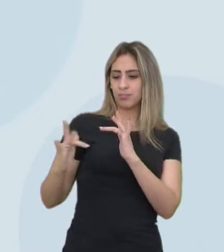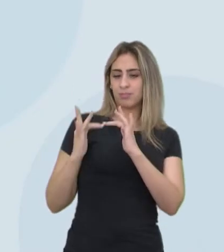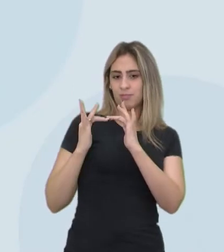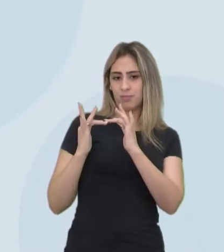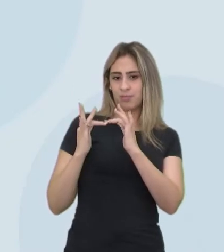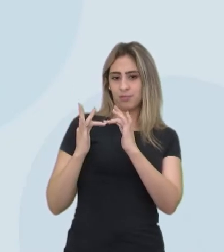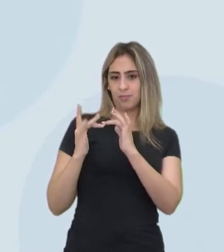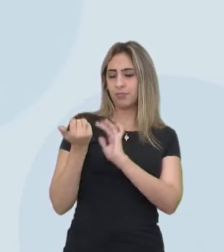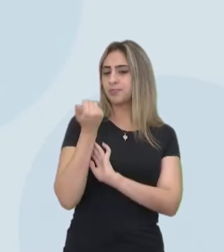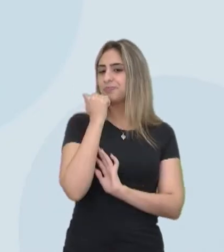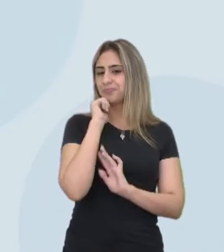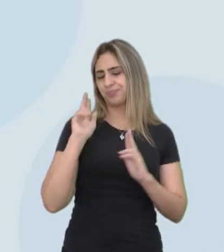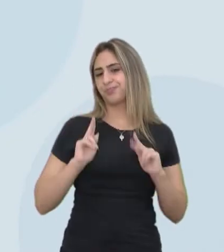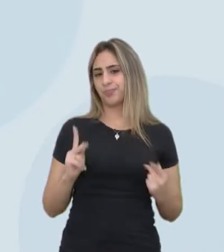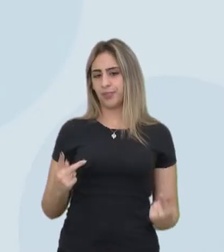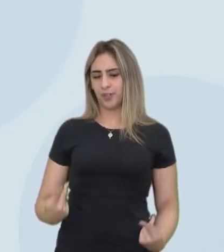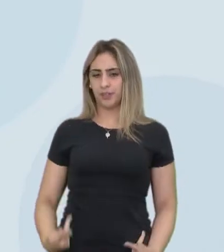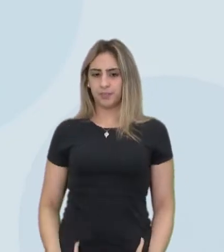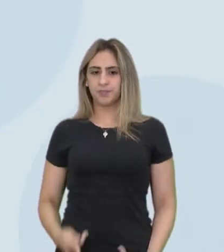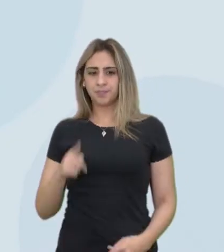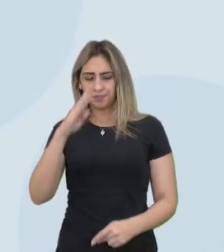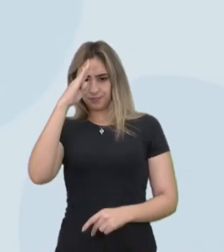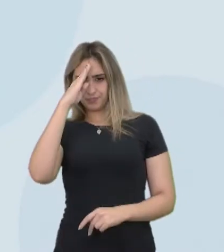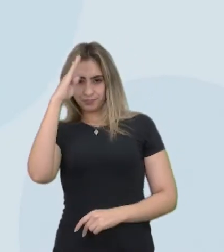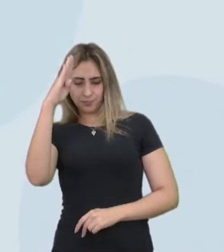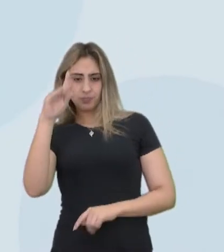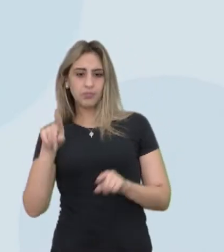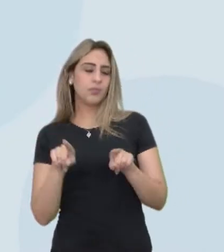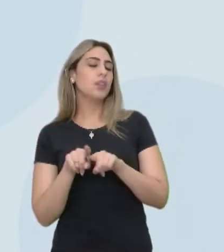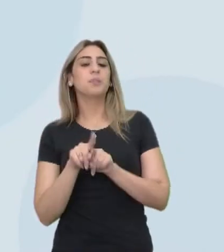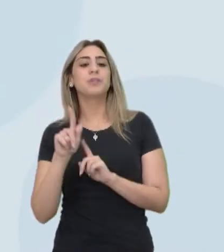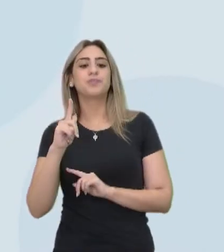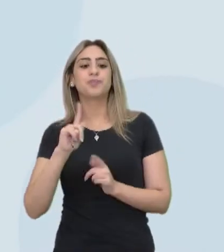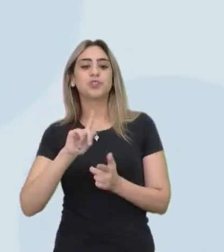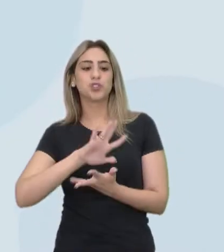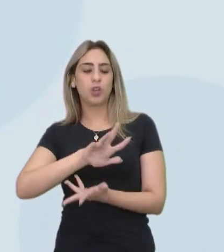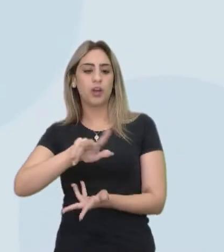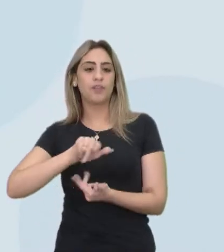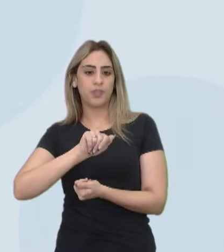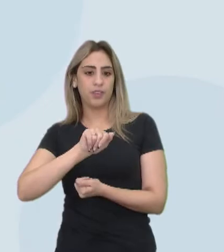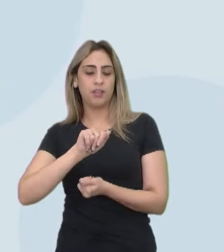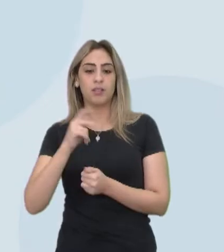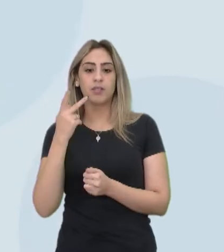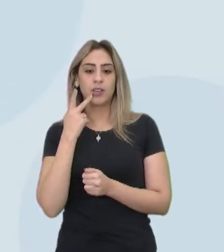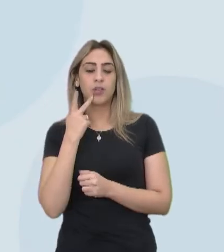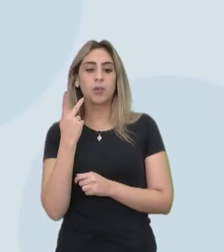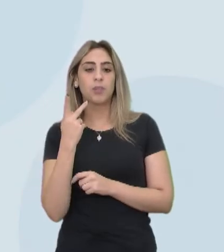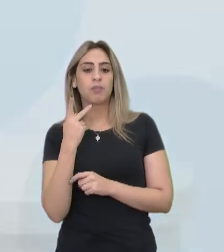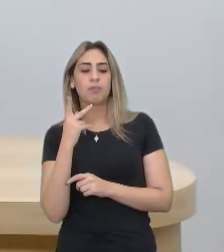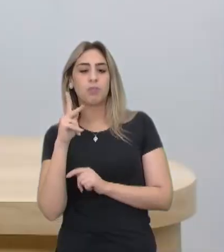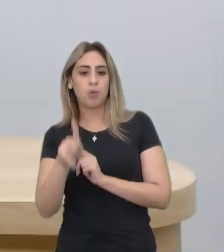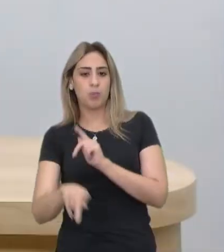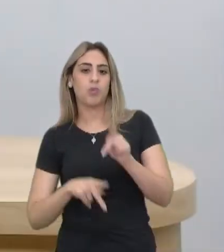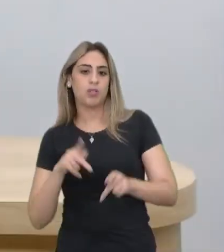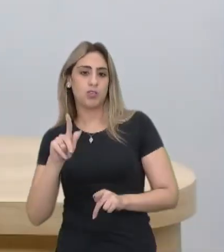às ciências humanas e principalmente à geografia, a gente está falando de população no